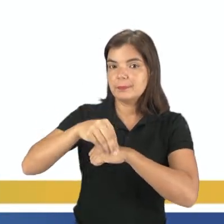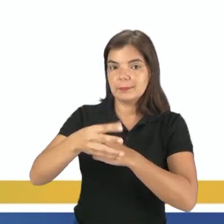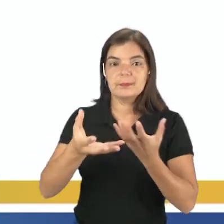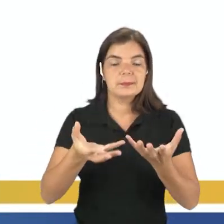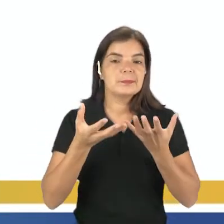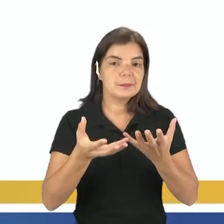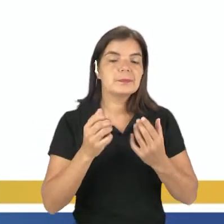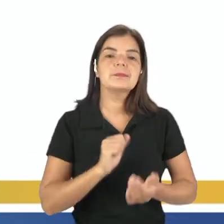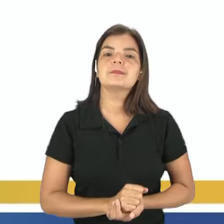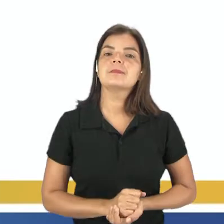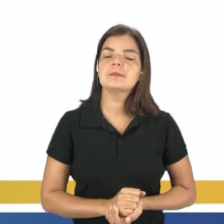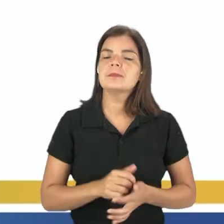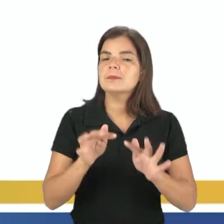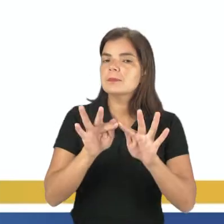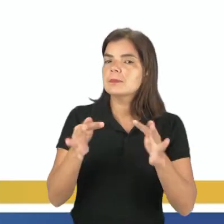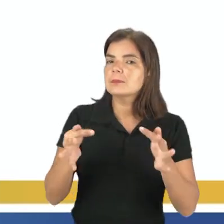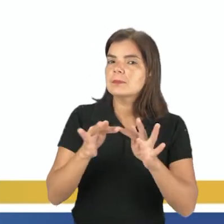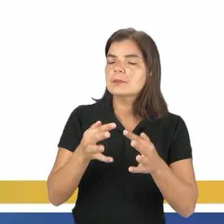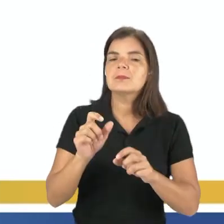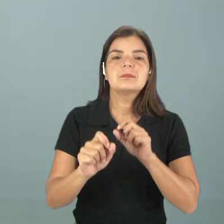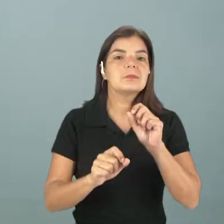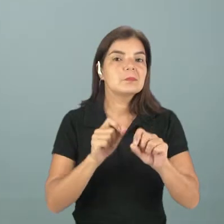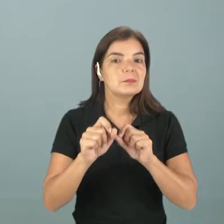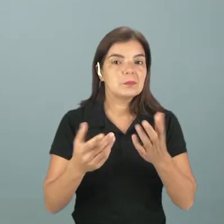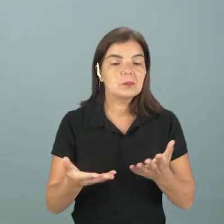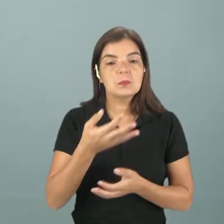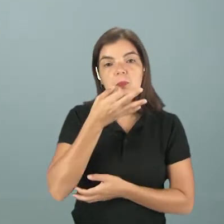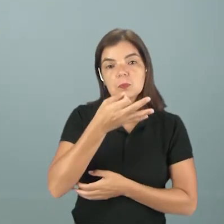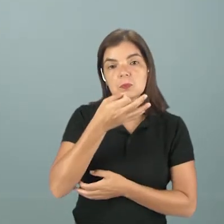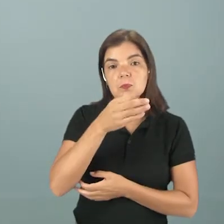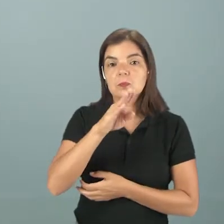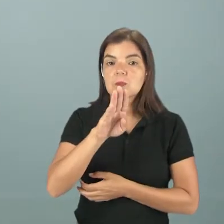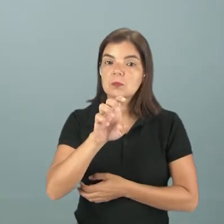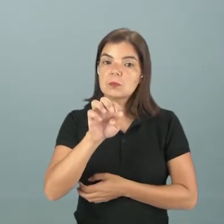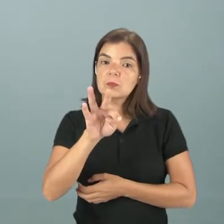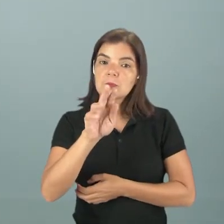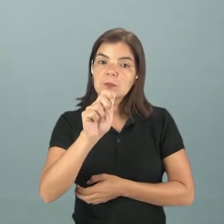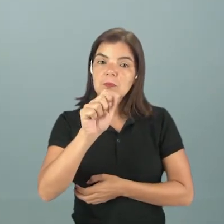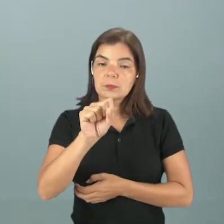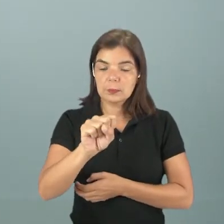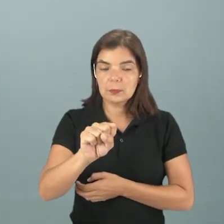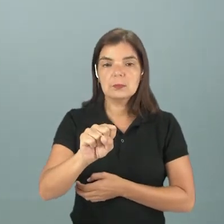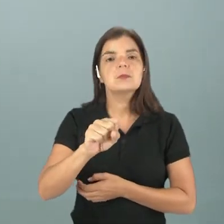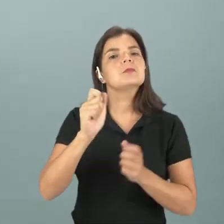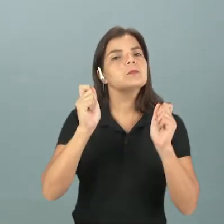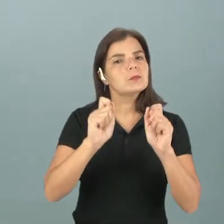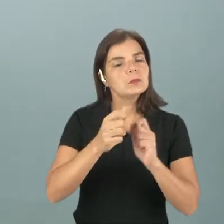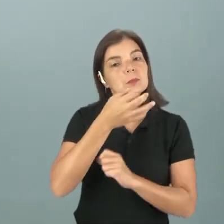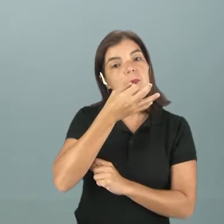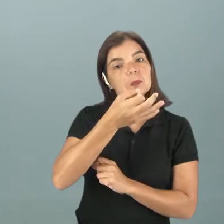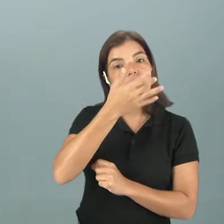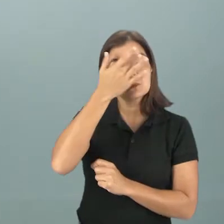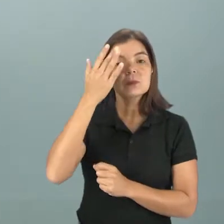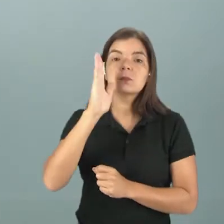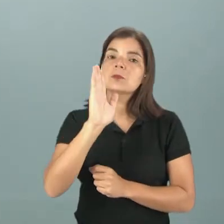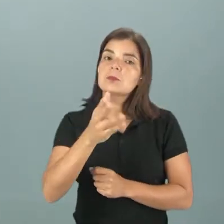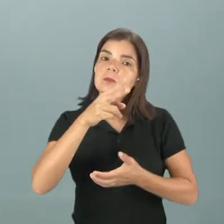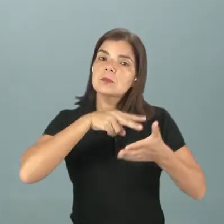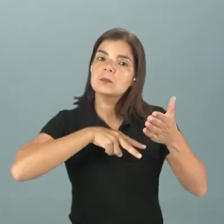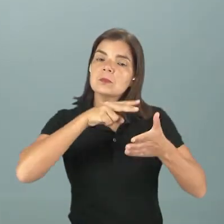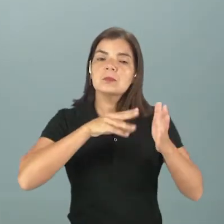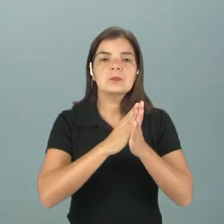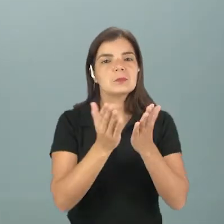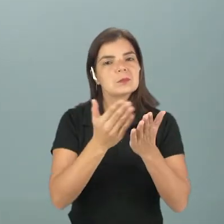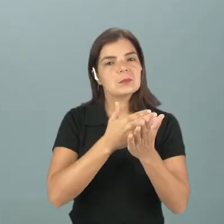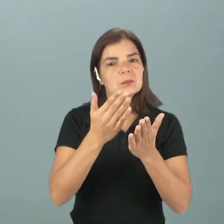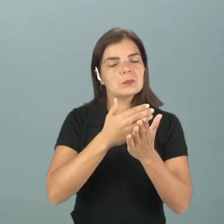quer. De forma simples, o que é isso? Peça opinião aos betas. Significa que você pode pedir opinião para quem já leu o livro e que